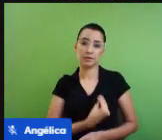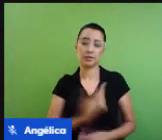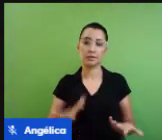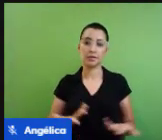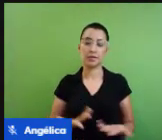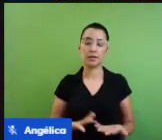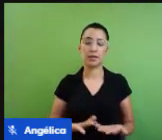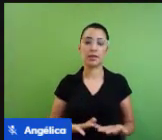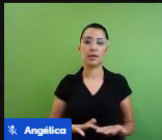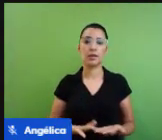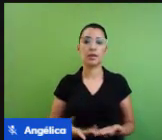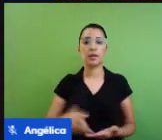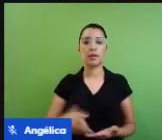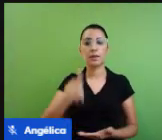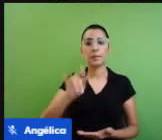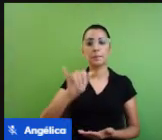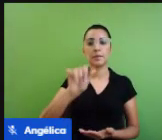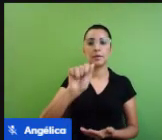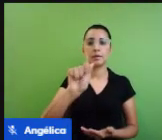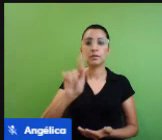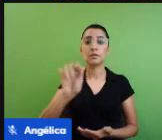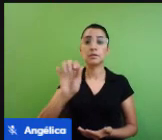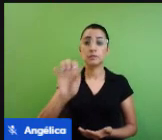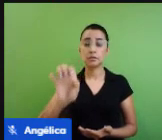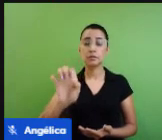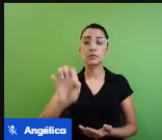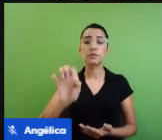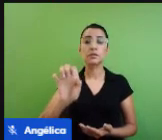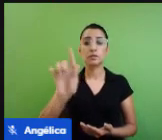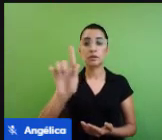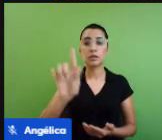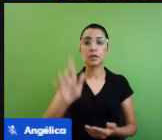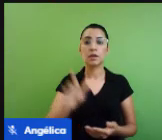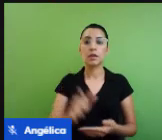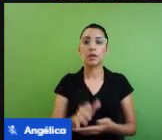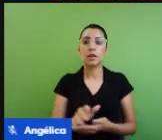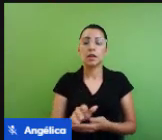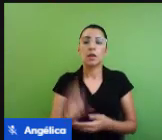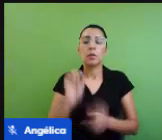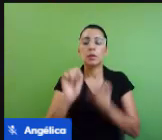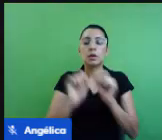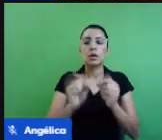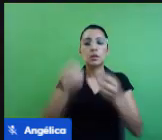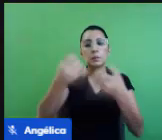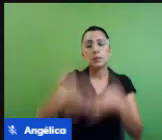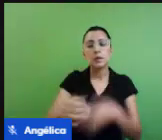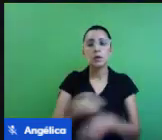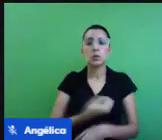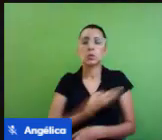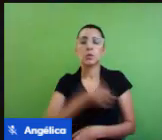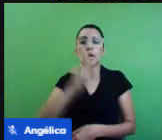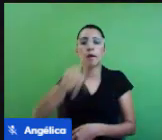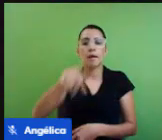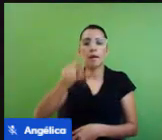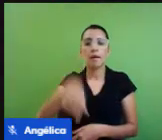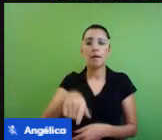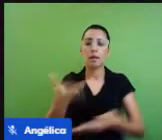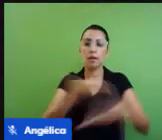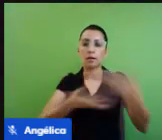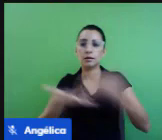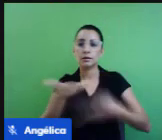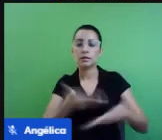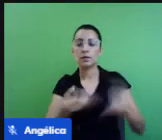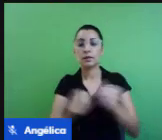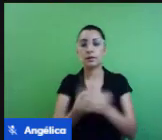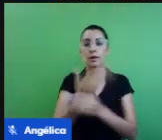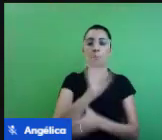em 1983, diz que o número é a relação criada mentalmente por cada indivíduo. Sendo